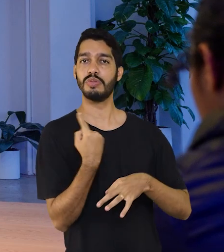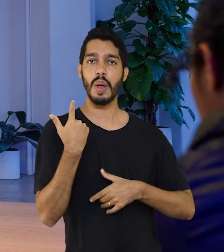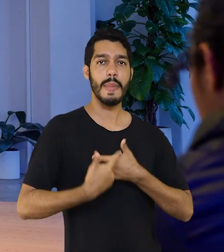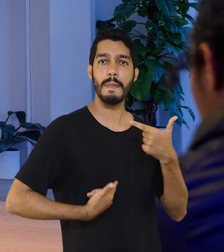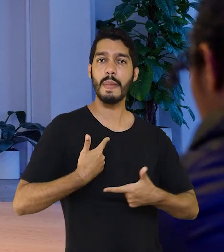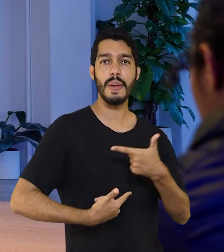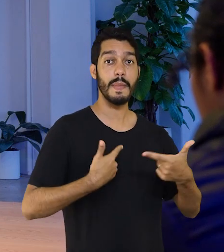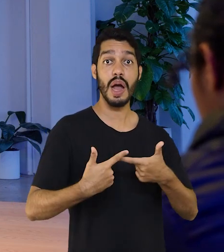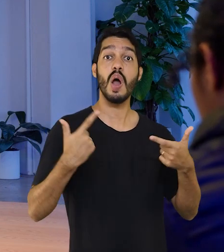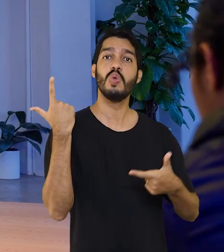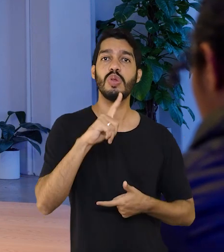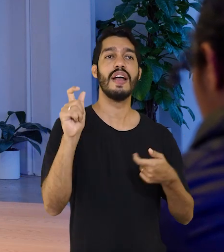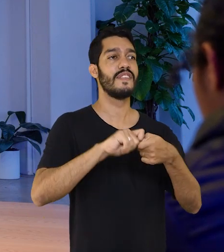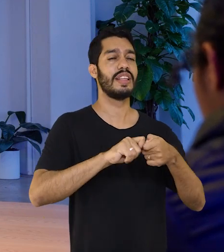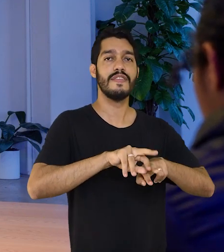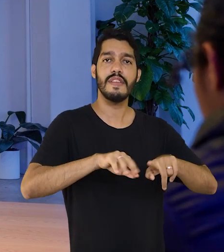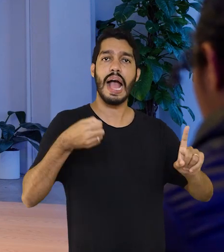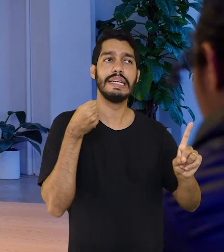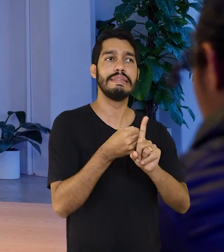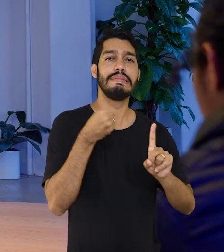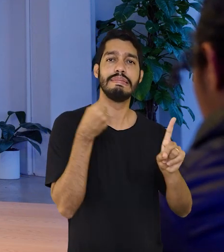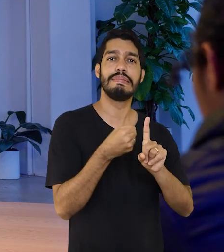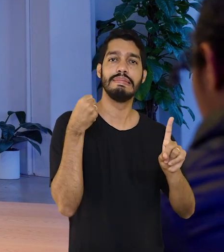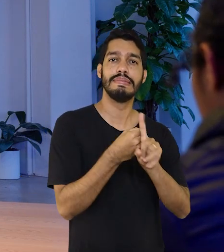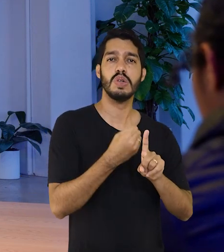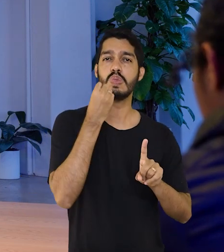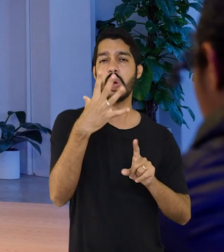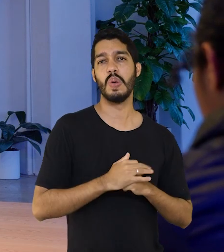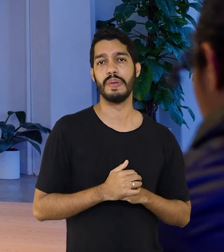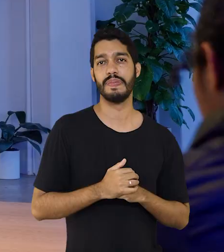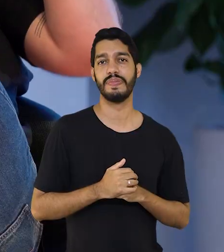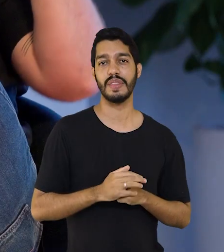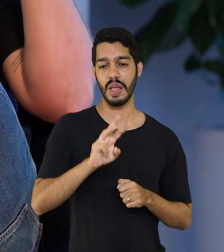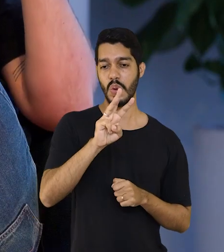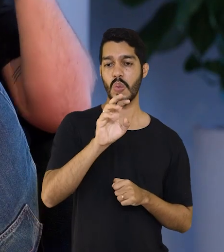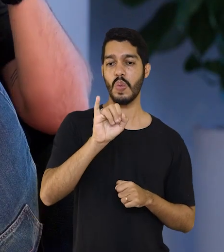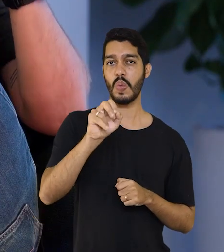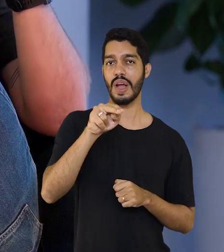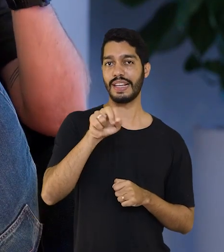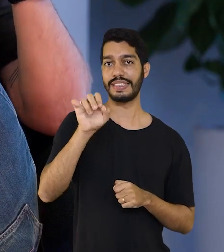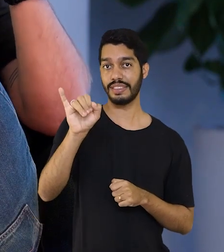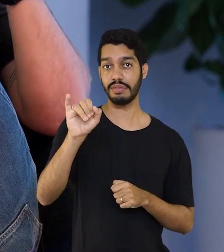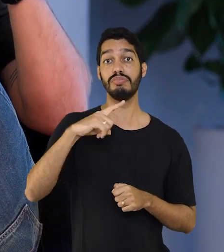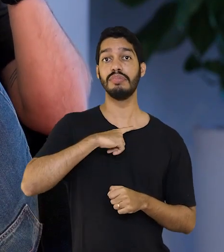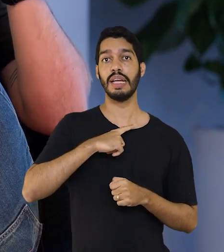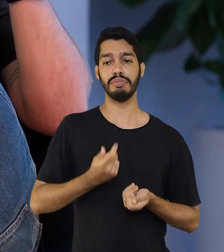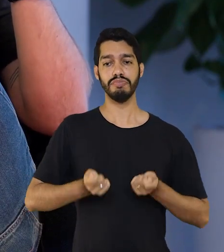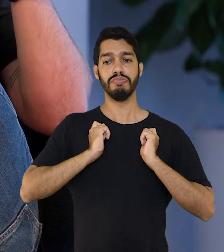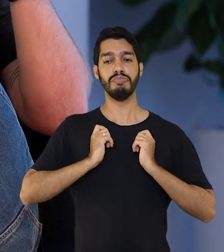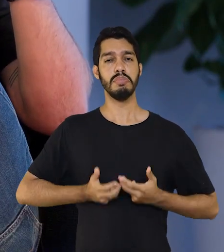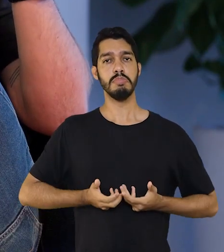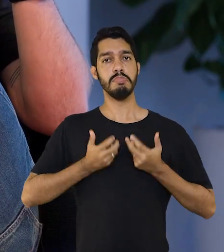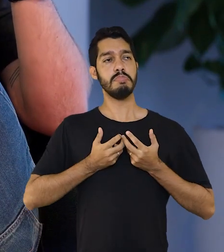para a tecnologia como um aliado nessa nossa jornada para conseguir fazer coisas mais impactantes. E a história da Winning, ela